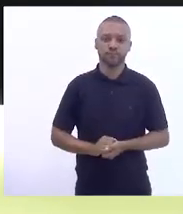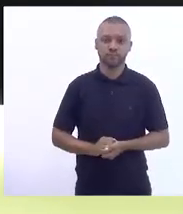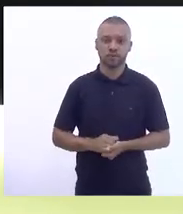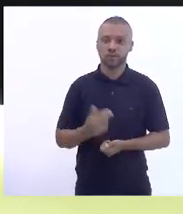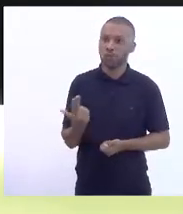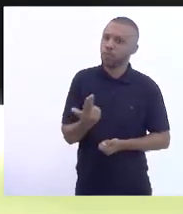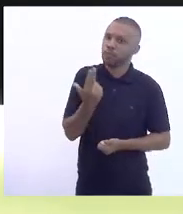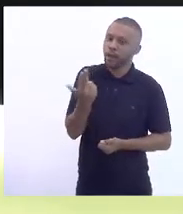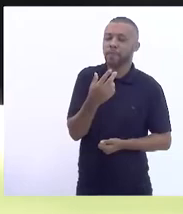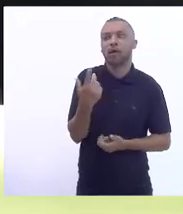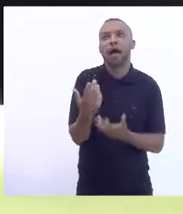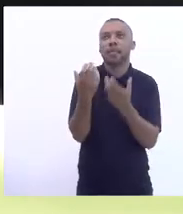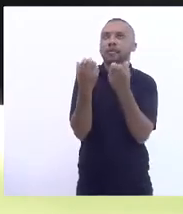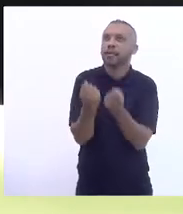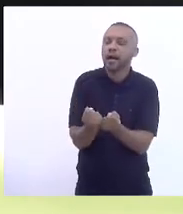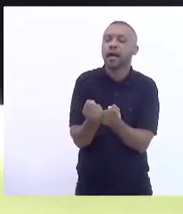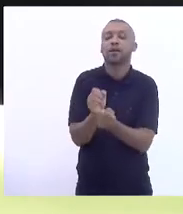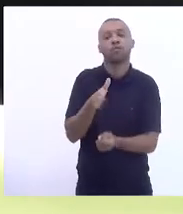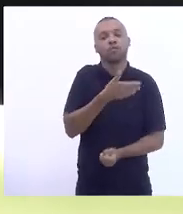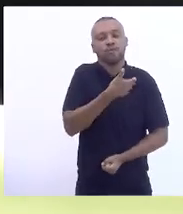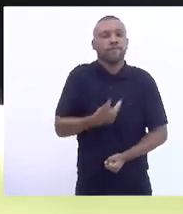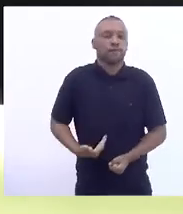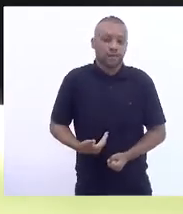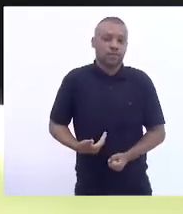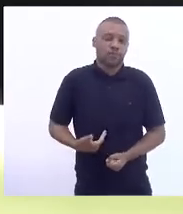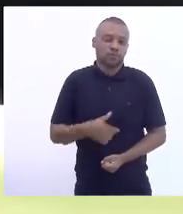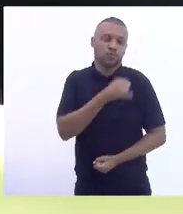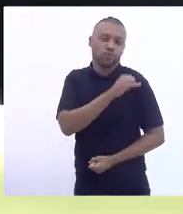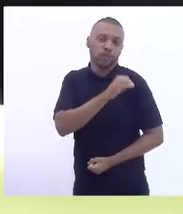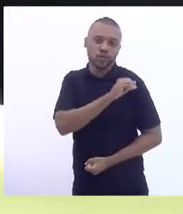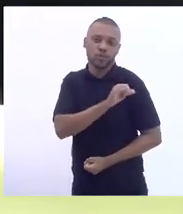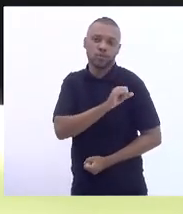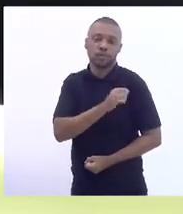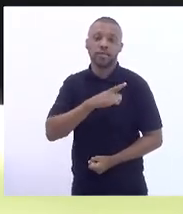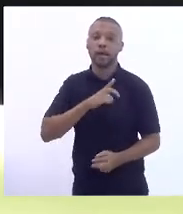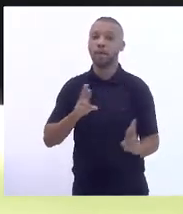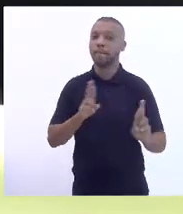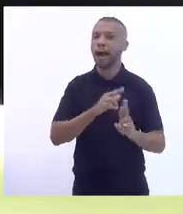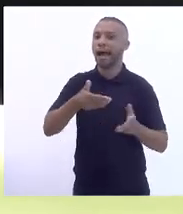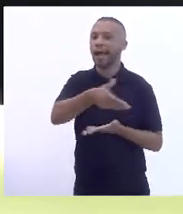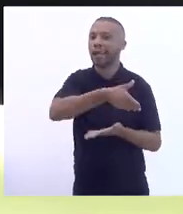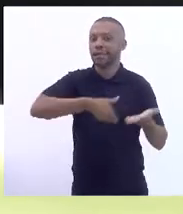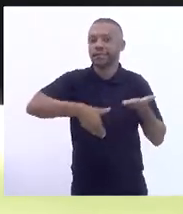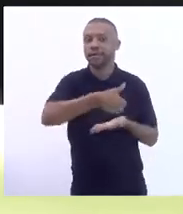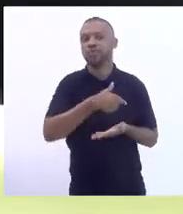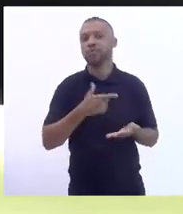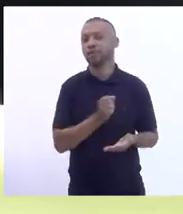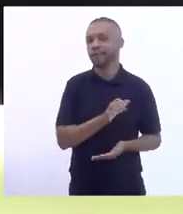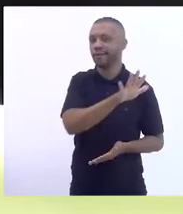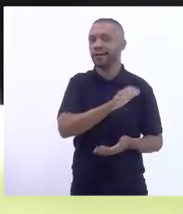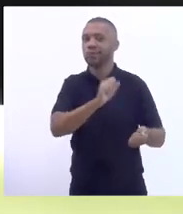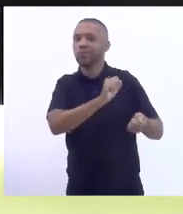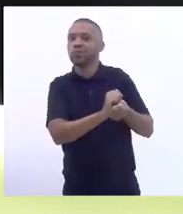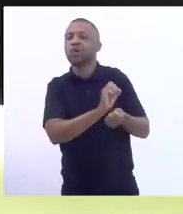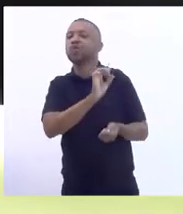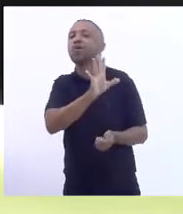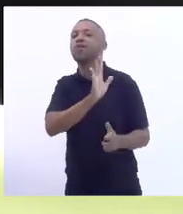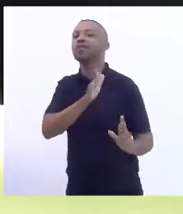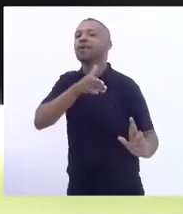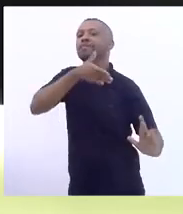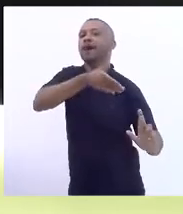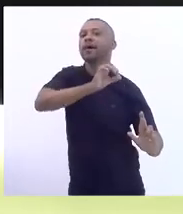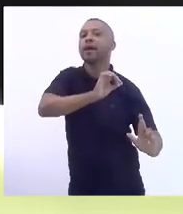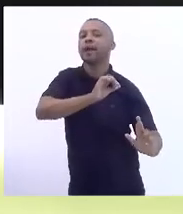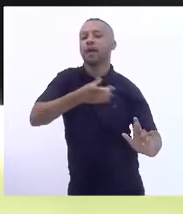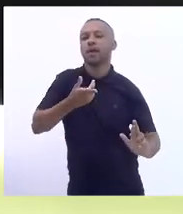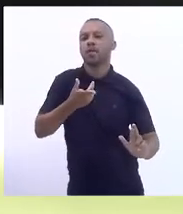continuar aceitando que o governo do estado E mantenha sua relação com a favela somente no que se refere